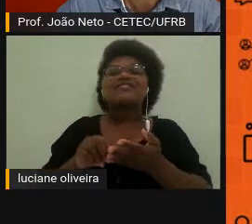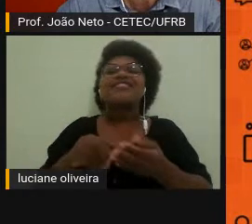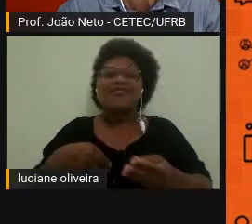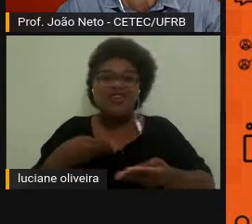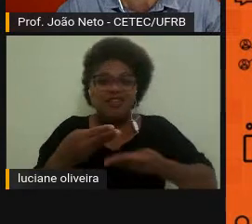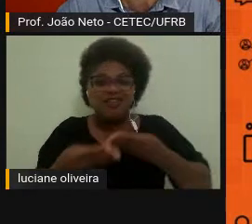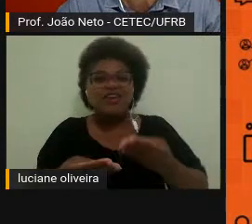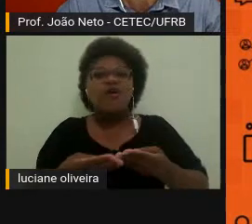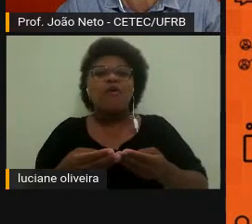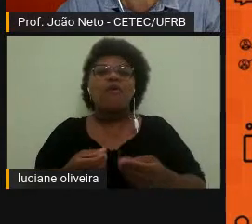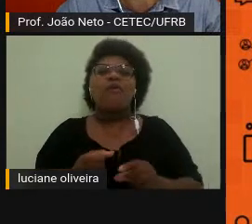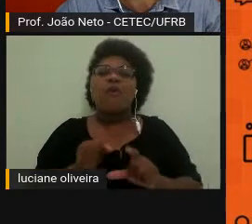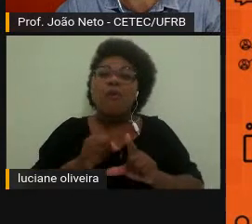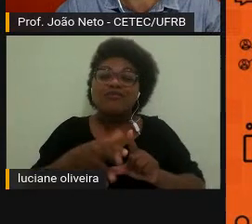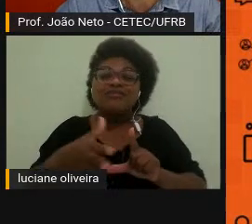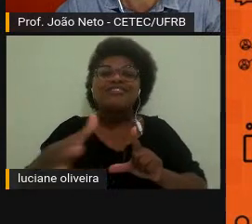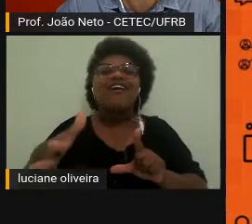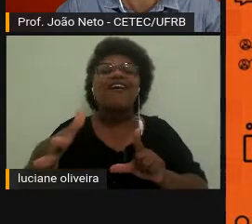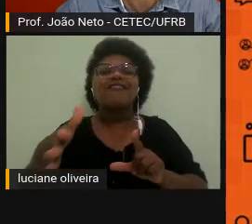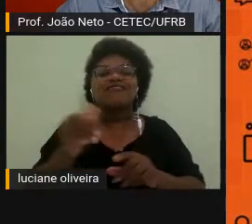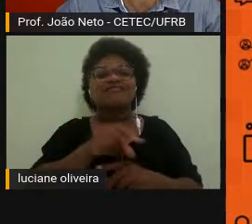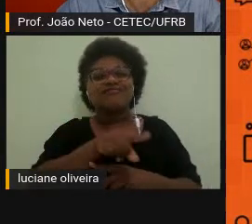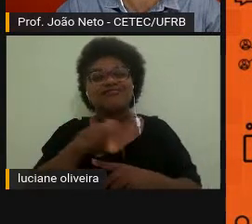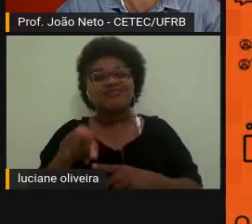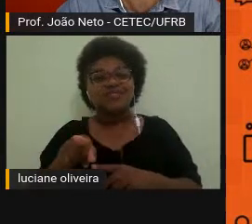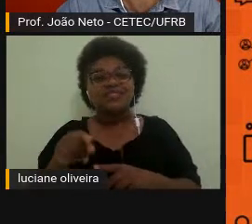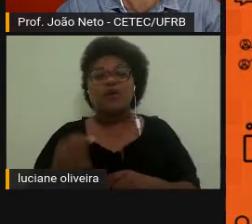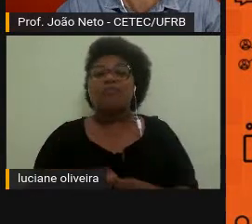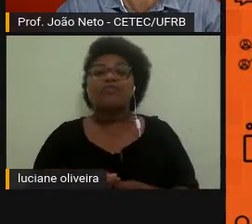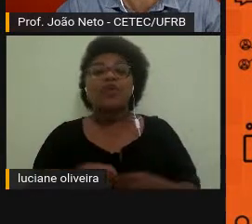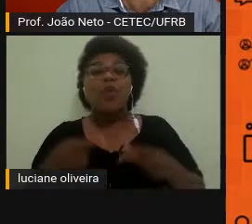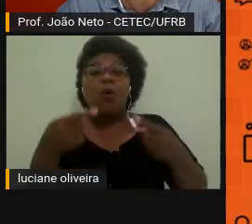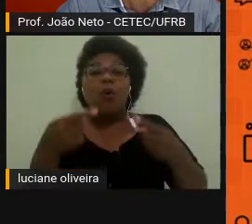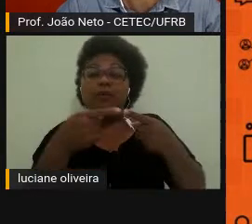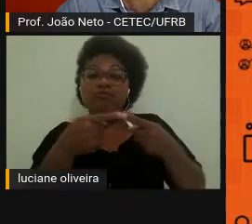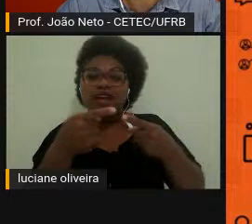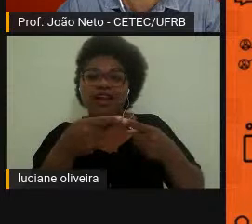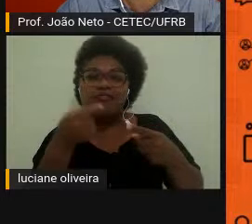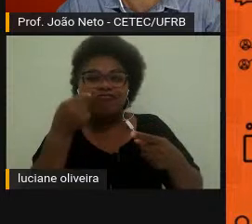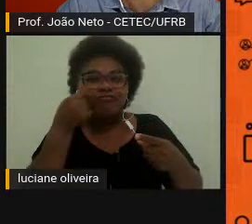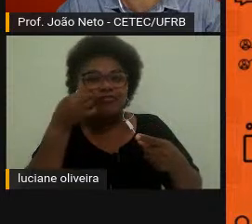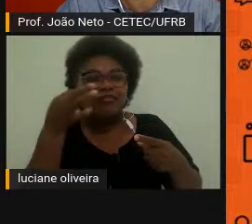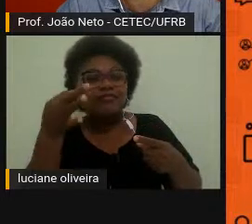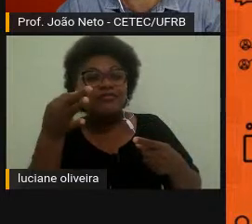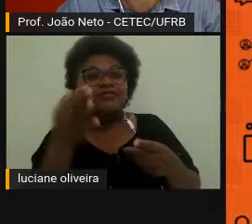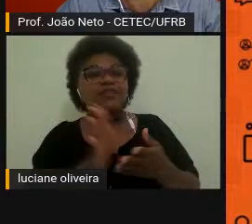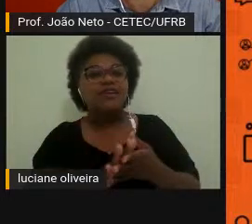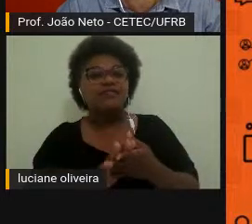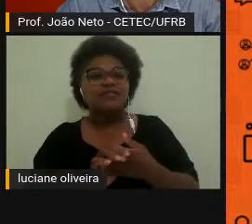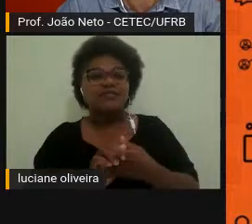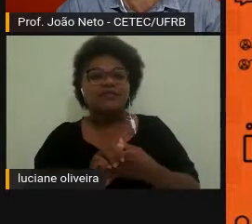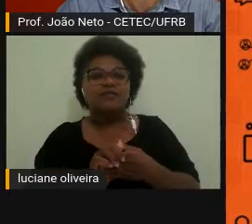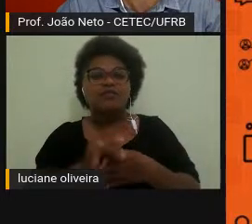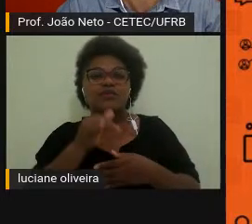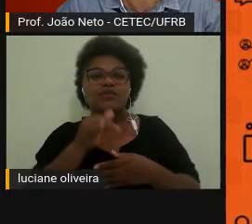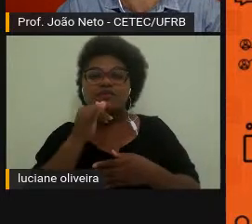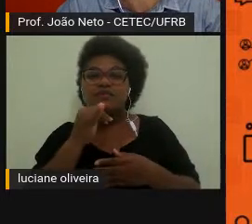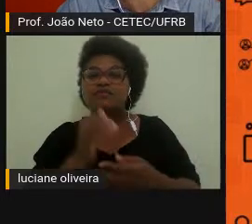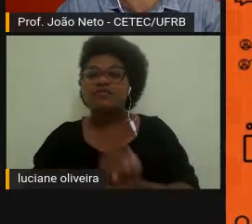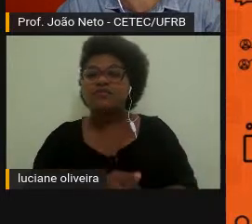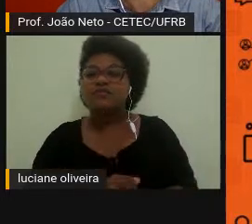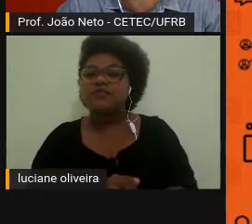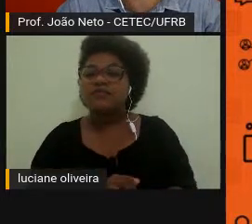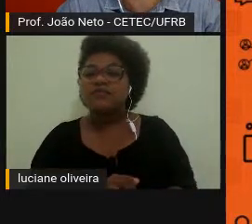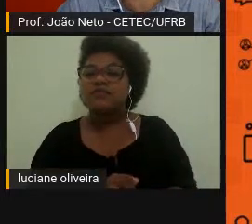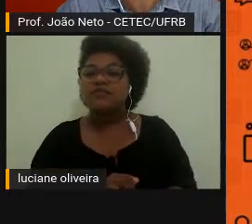com vocês então a primeira primeiro detalhe que eu aprendi o seguinte que existe um termo o termo